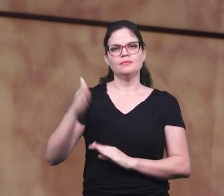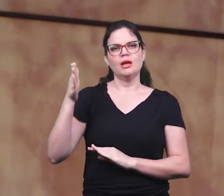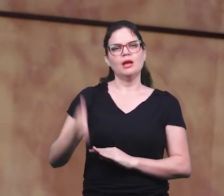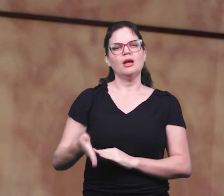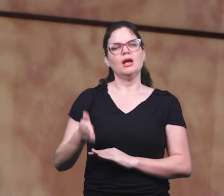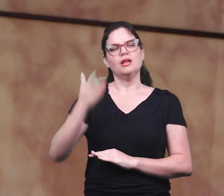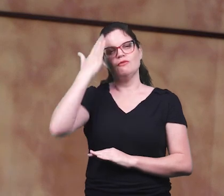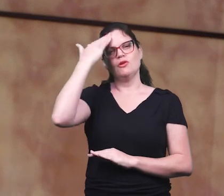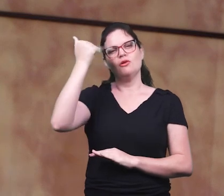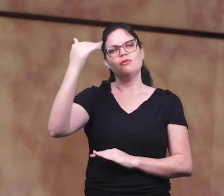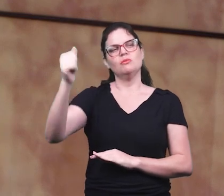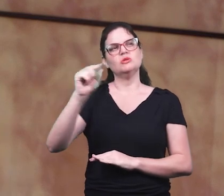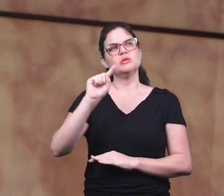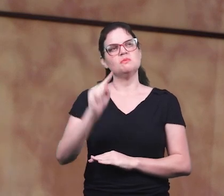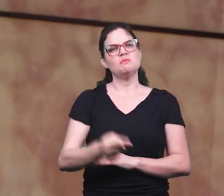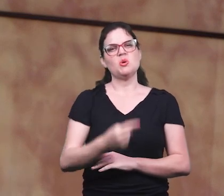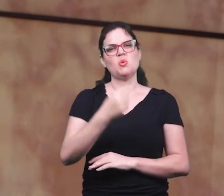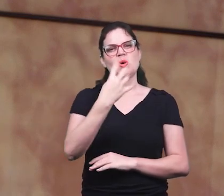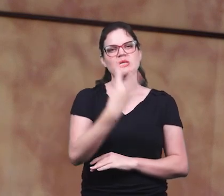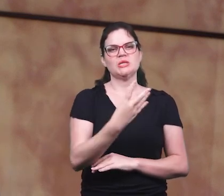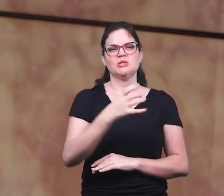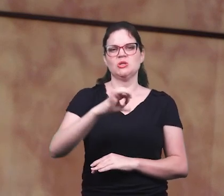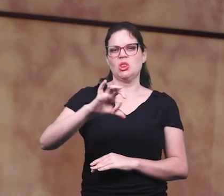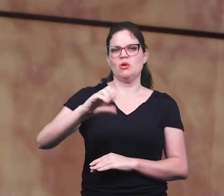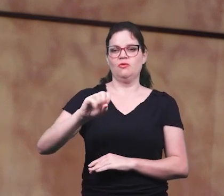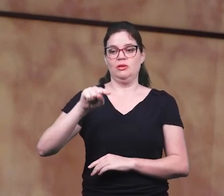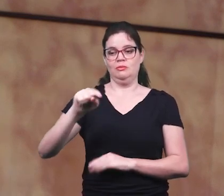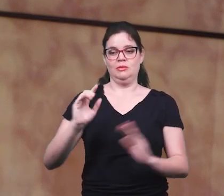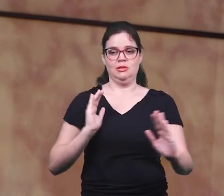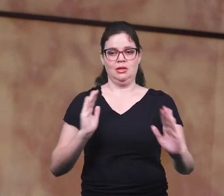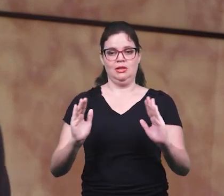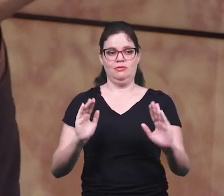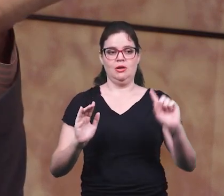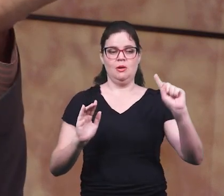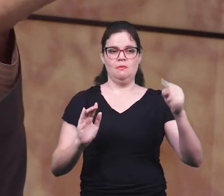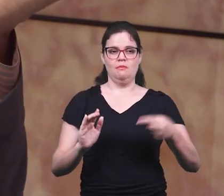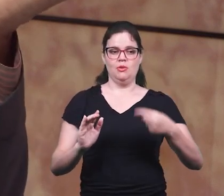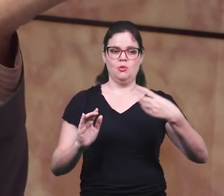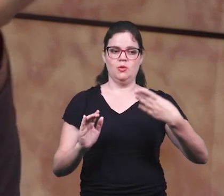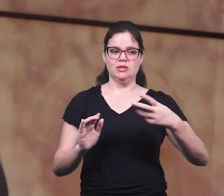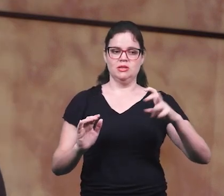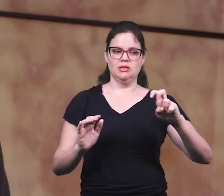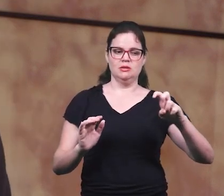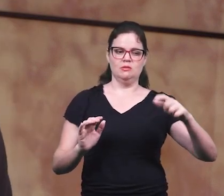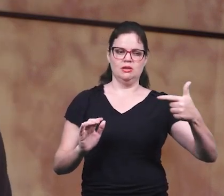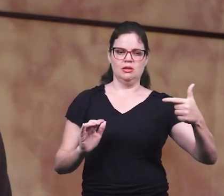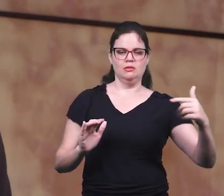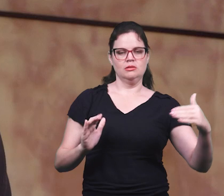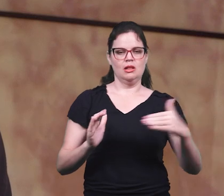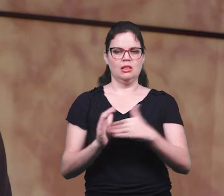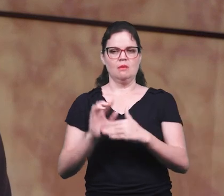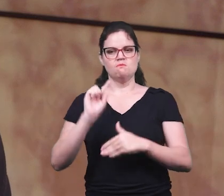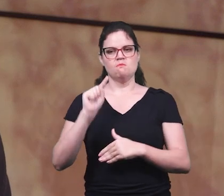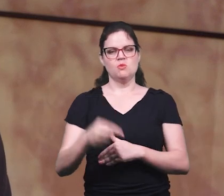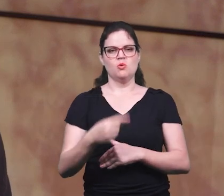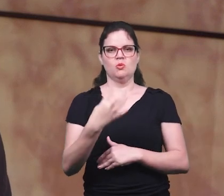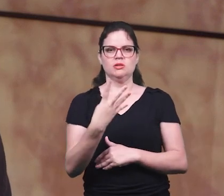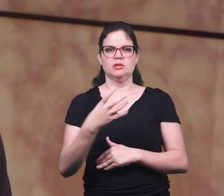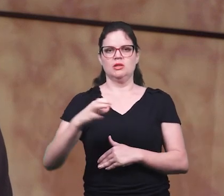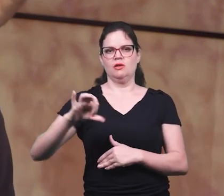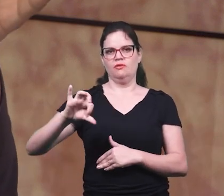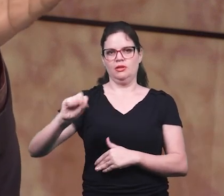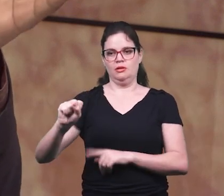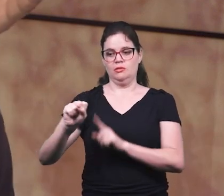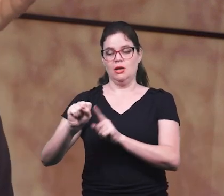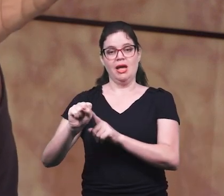de 1490, por aí mais ou menos, mas ele viveu entre 1452 e 1498. Você